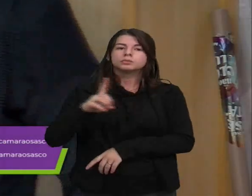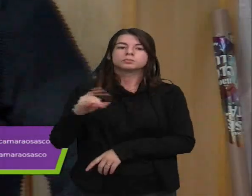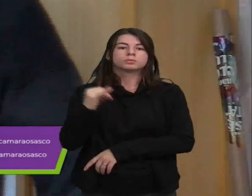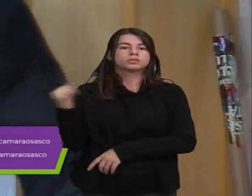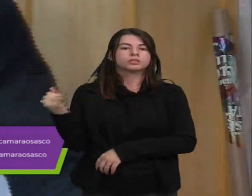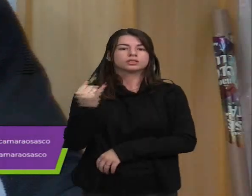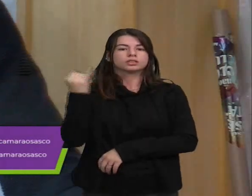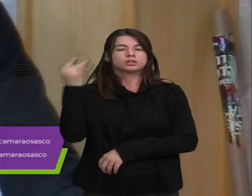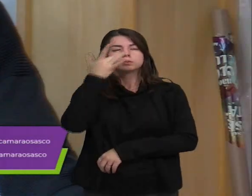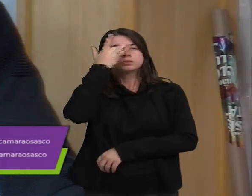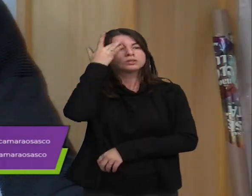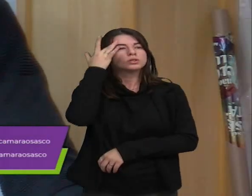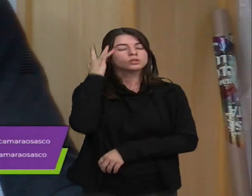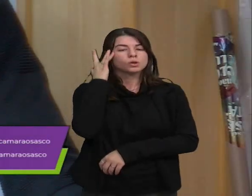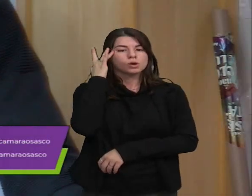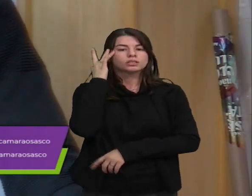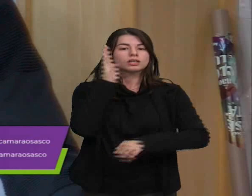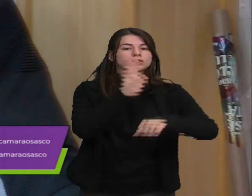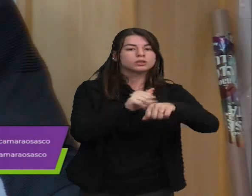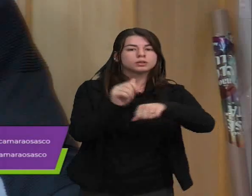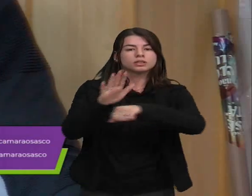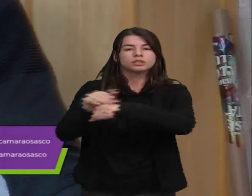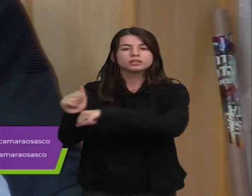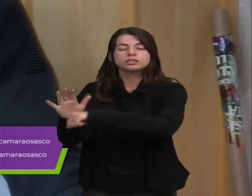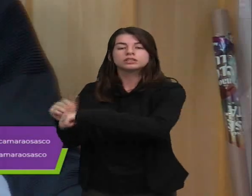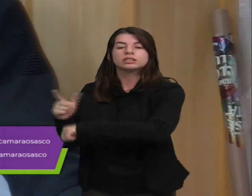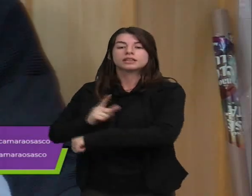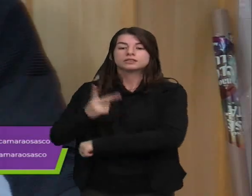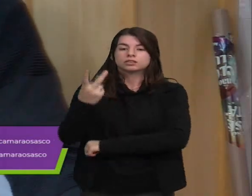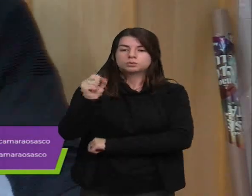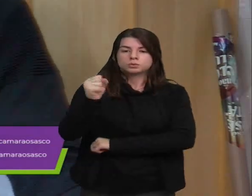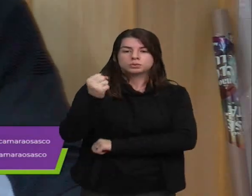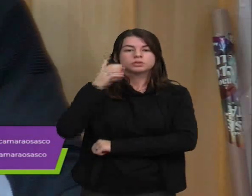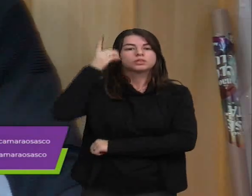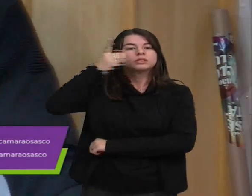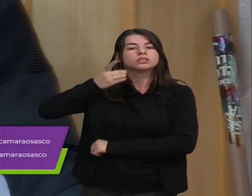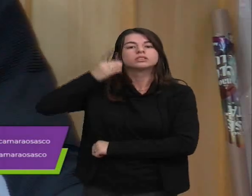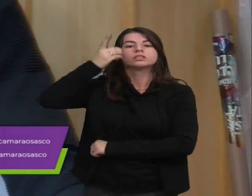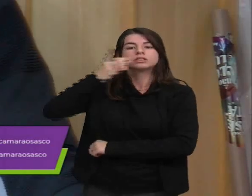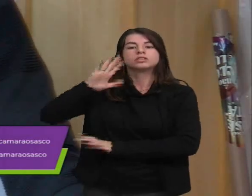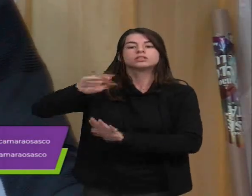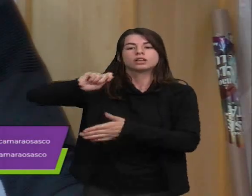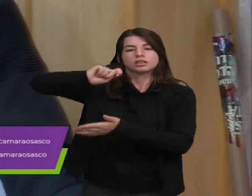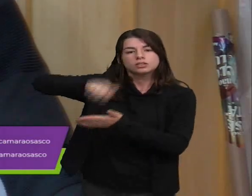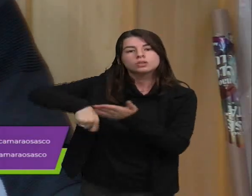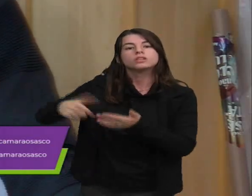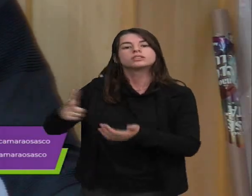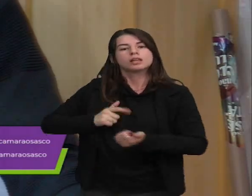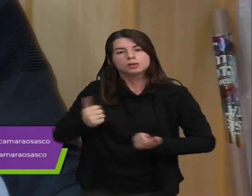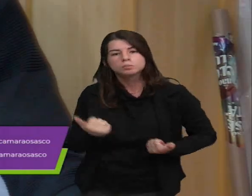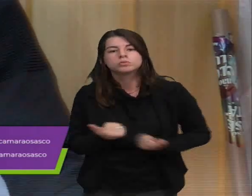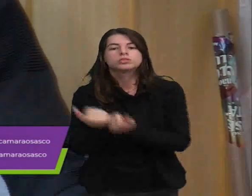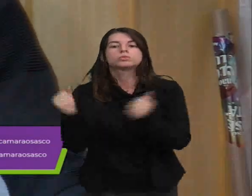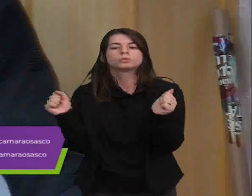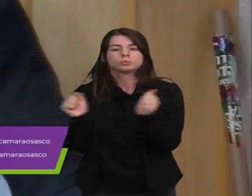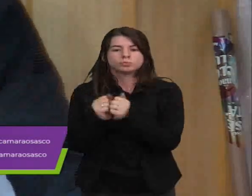contrárias dos parlamentares que são contrários 28 deputados já assinaram e estão juntos nessa luta e temos